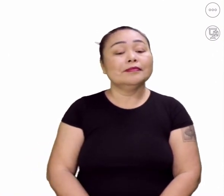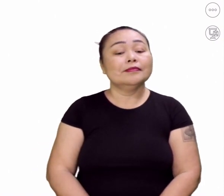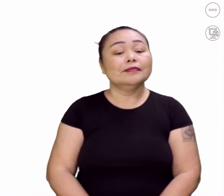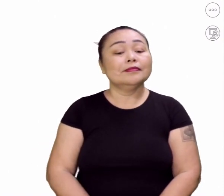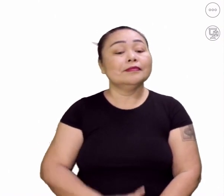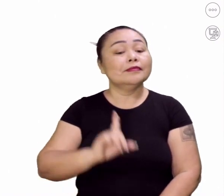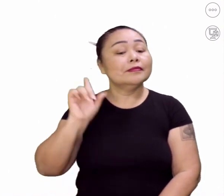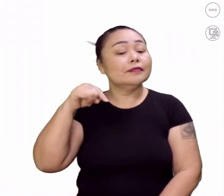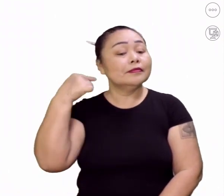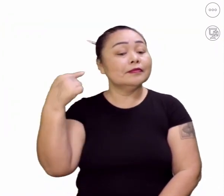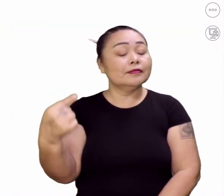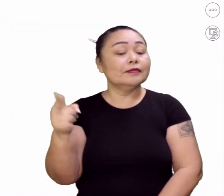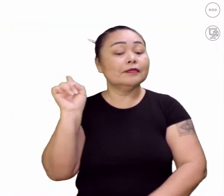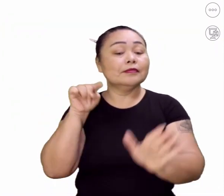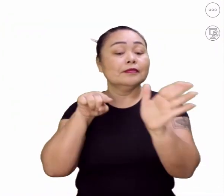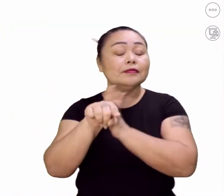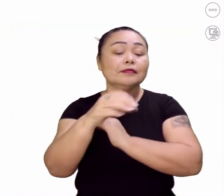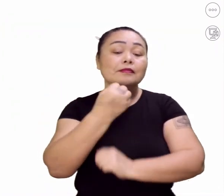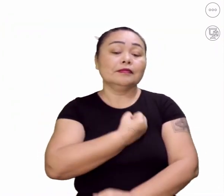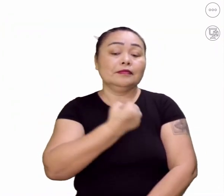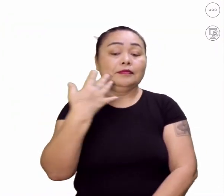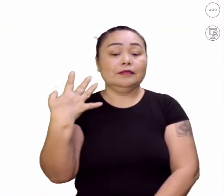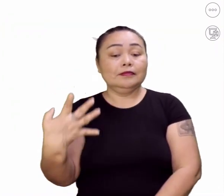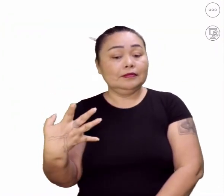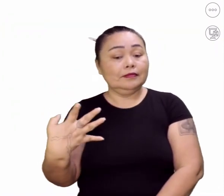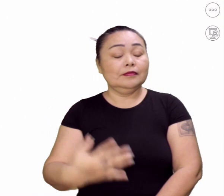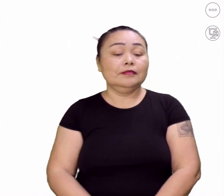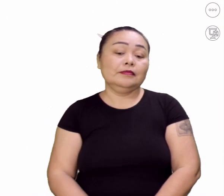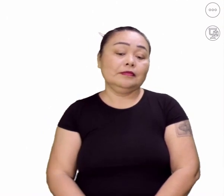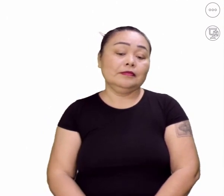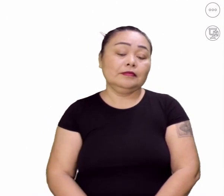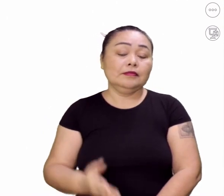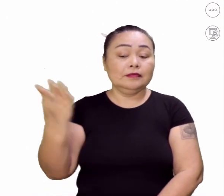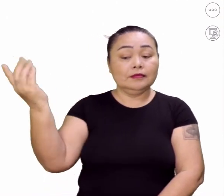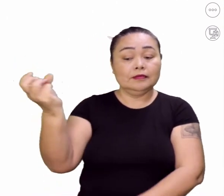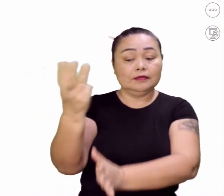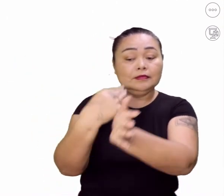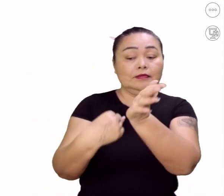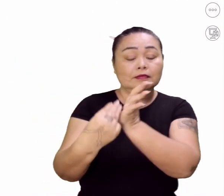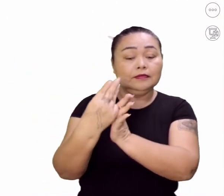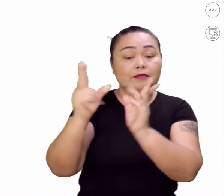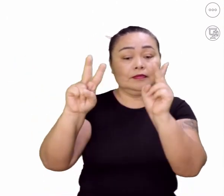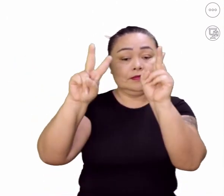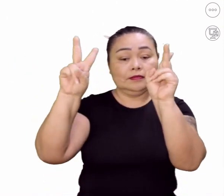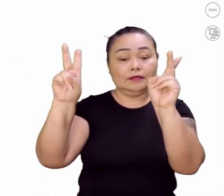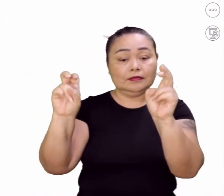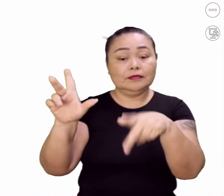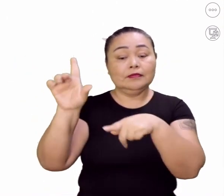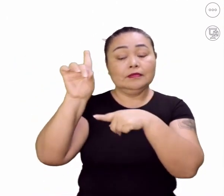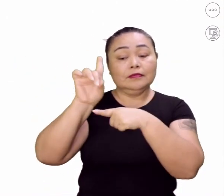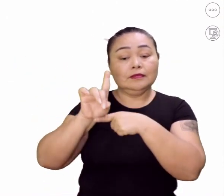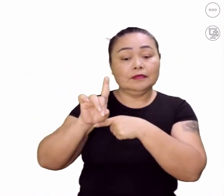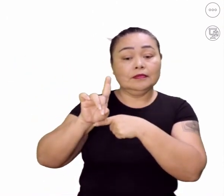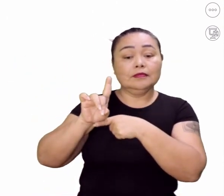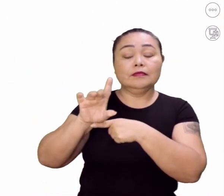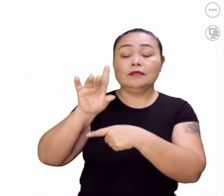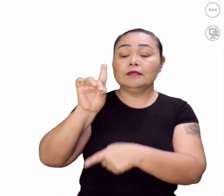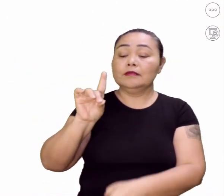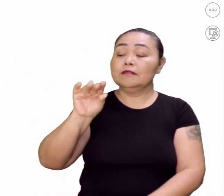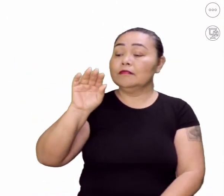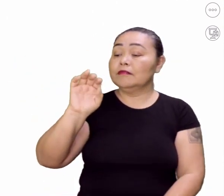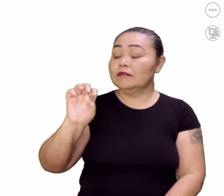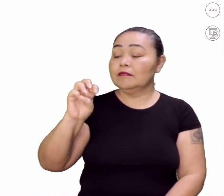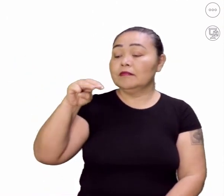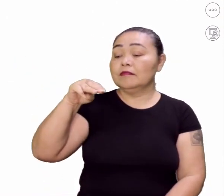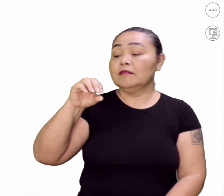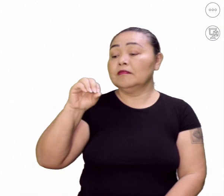Fechou. Próxima. Questão 4. Temos um mapinha aí com o seguinte título, professor Jorge. Isso.